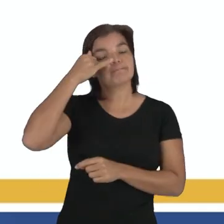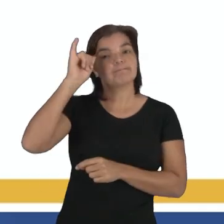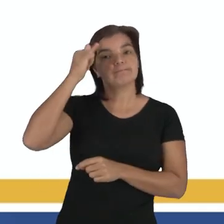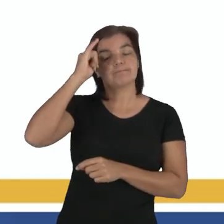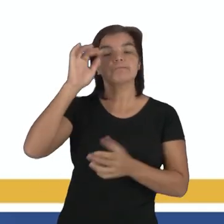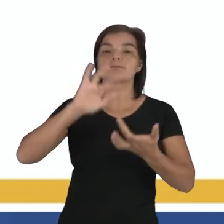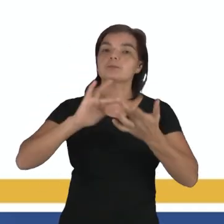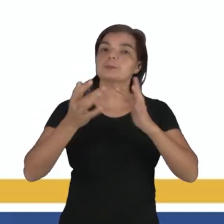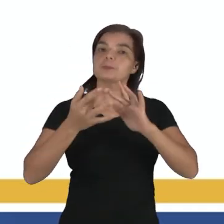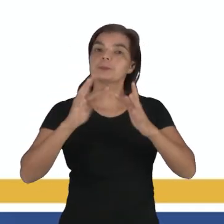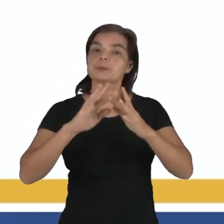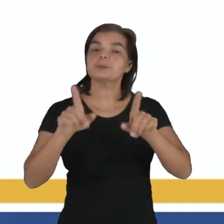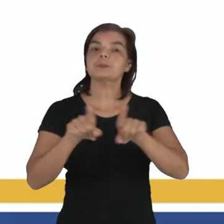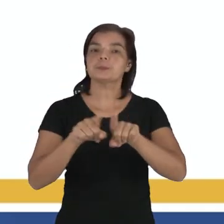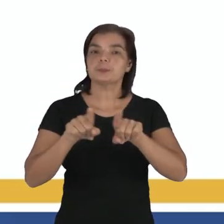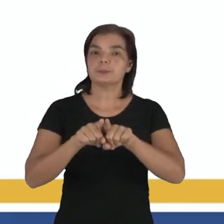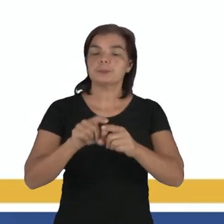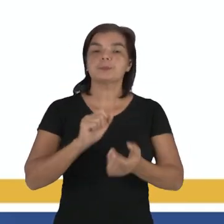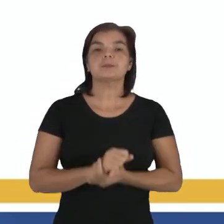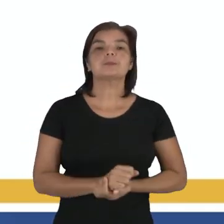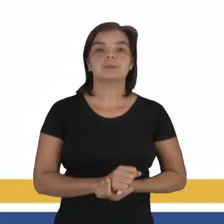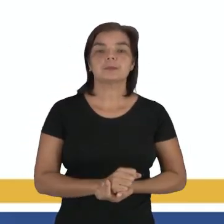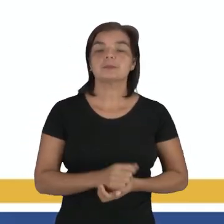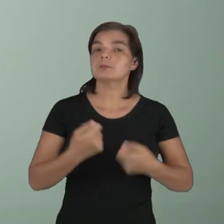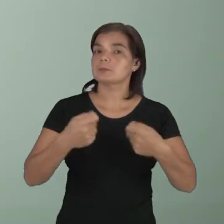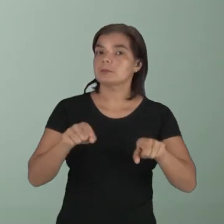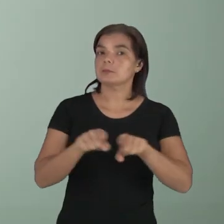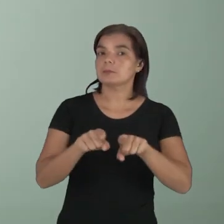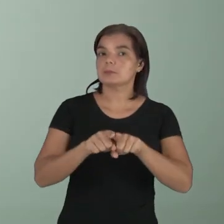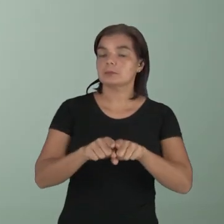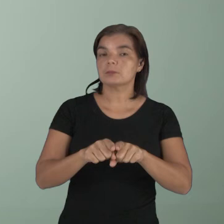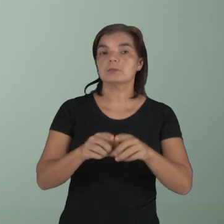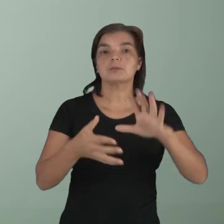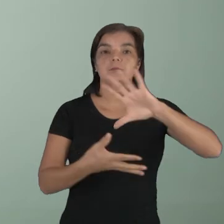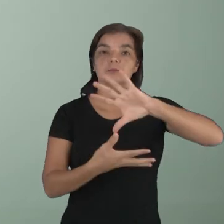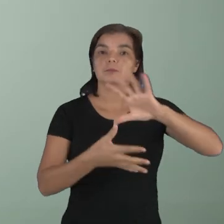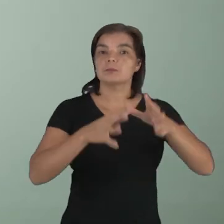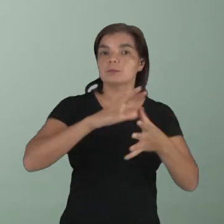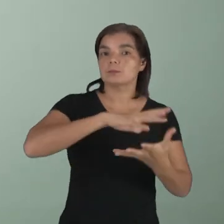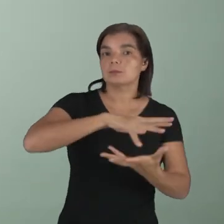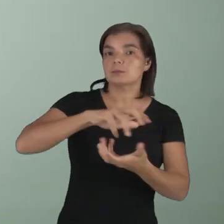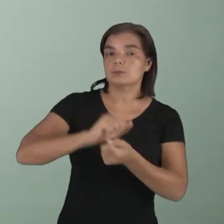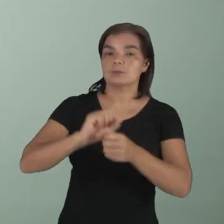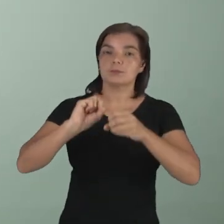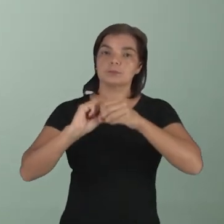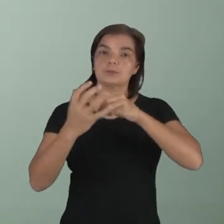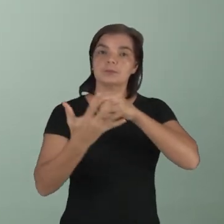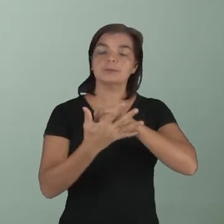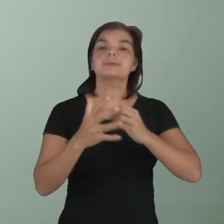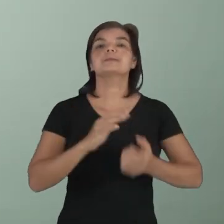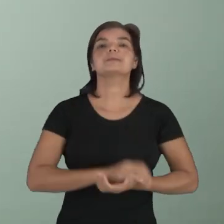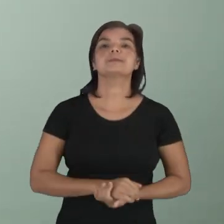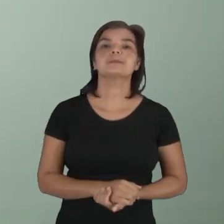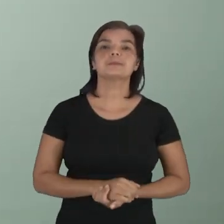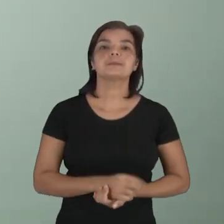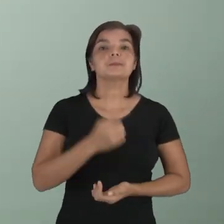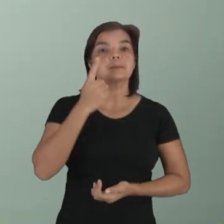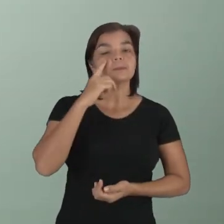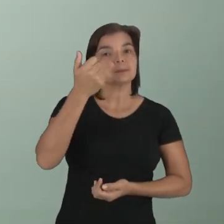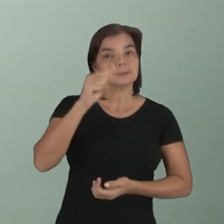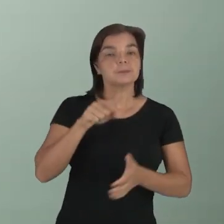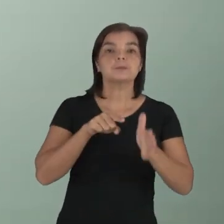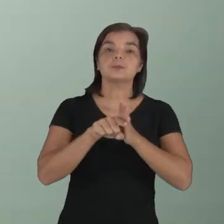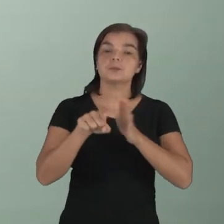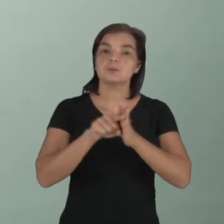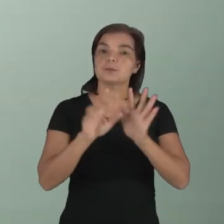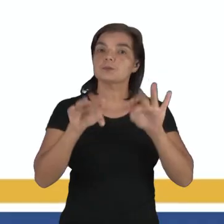para contatos, somente os contatos necessários por conta da pandemia do coronavírus. Vamos analisar